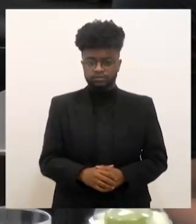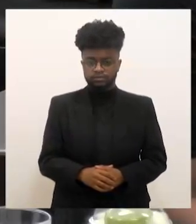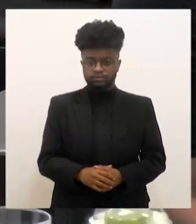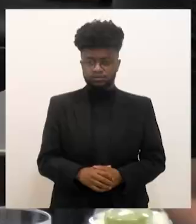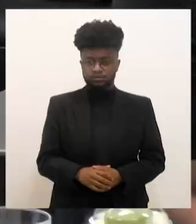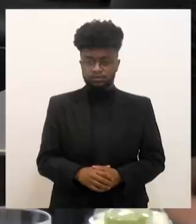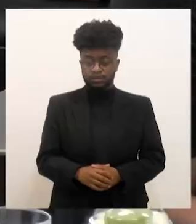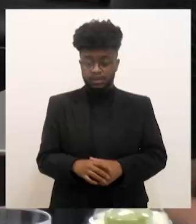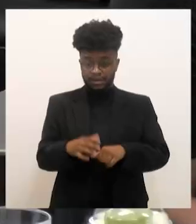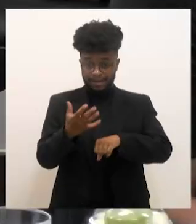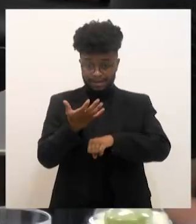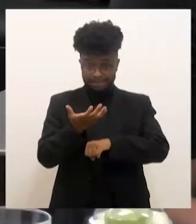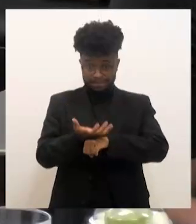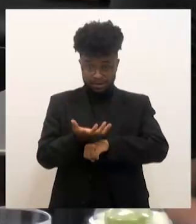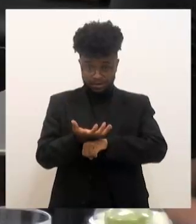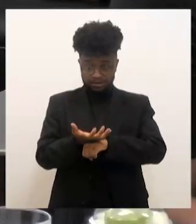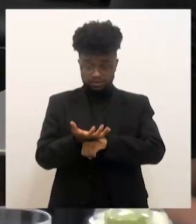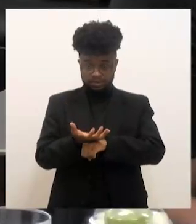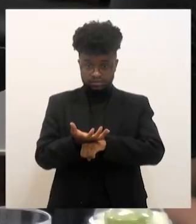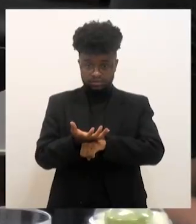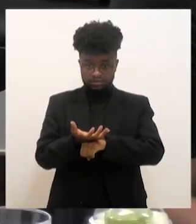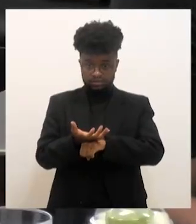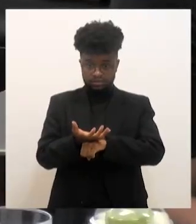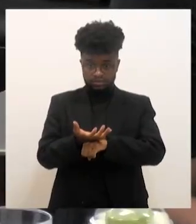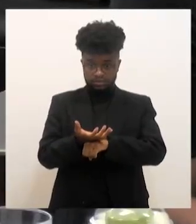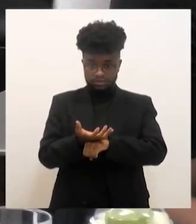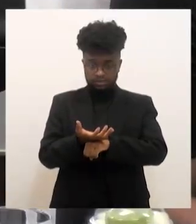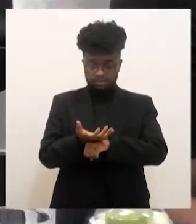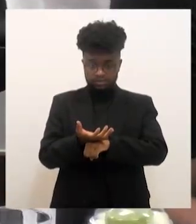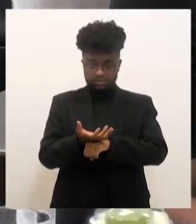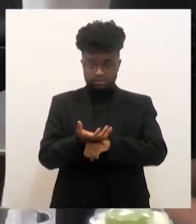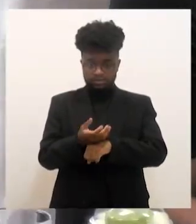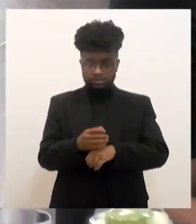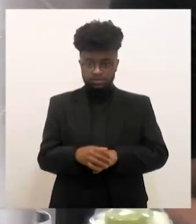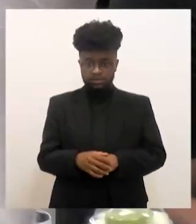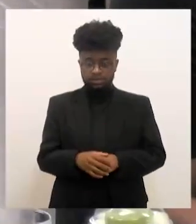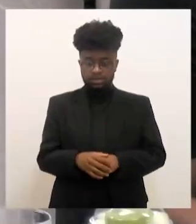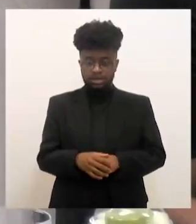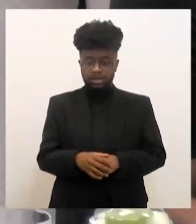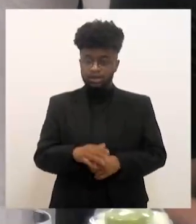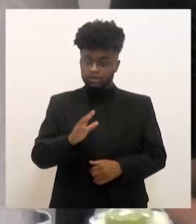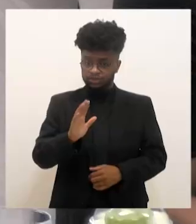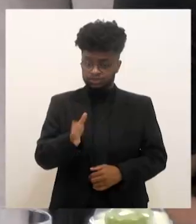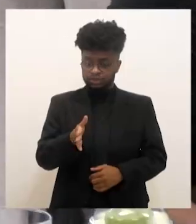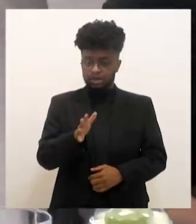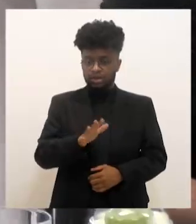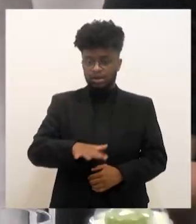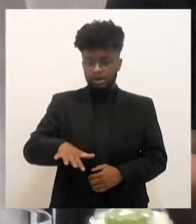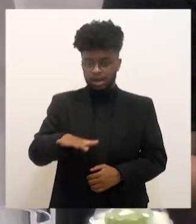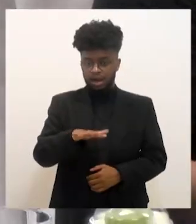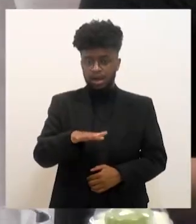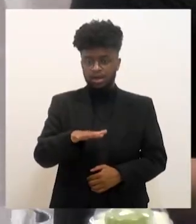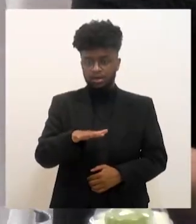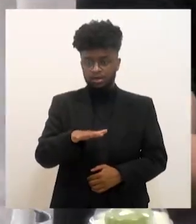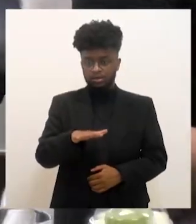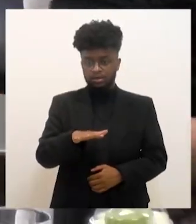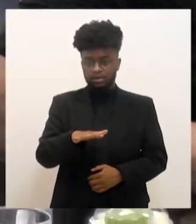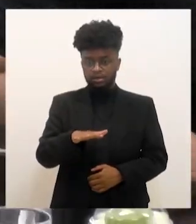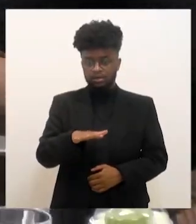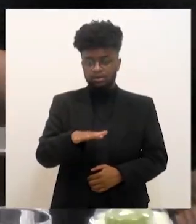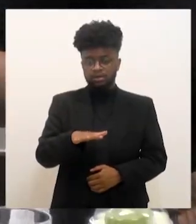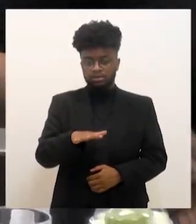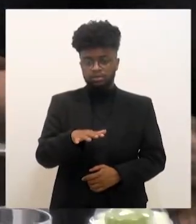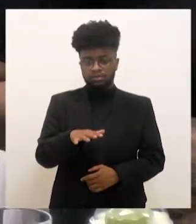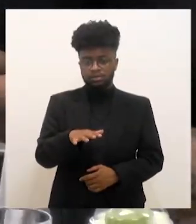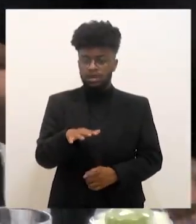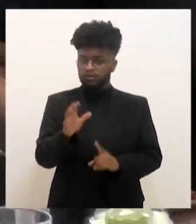uma praça... ela, para ser praça, ela já é uma área afetada para ser praça